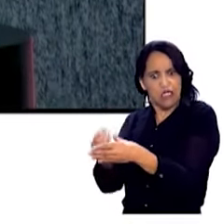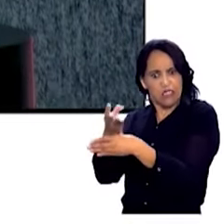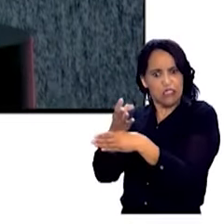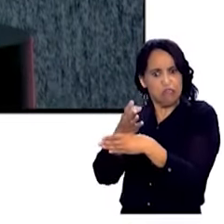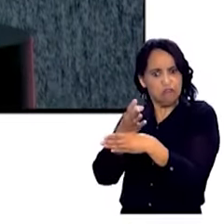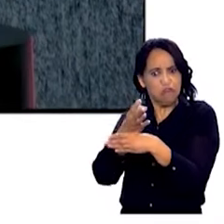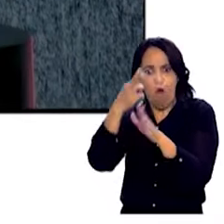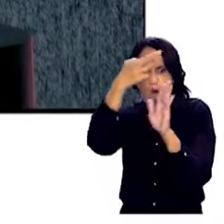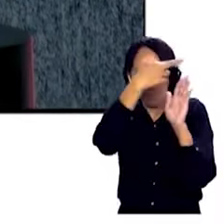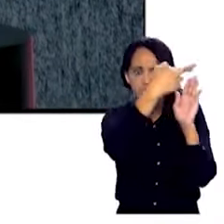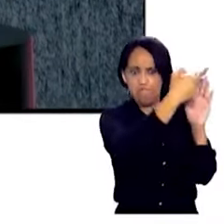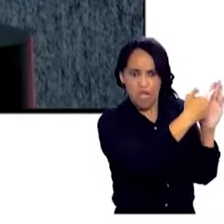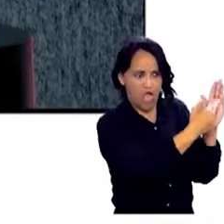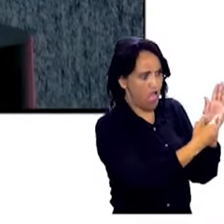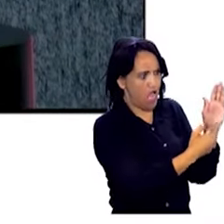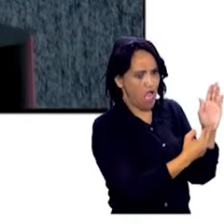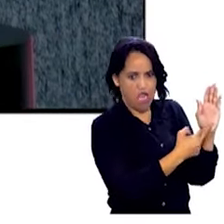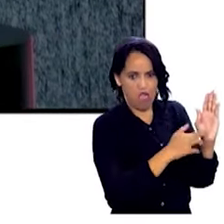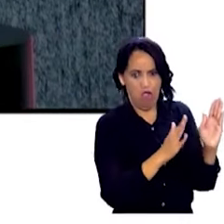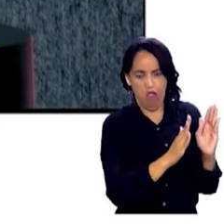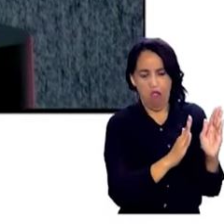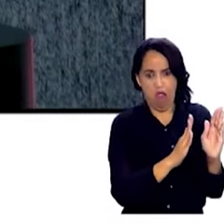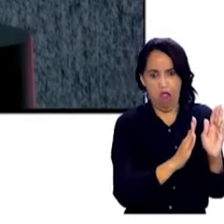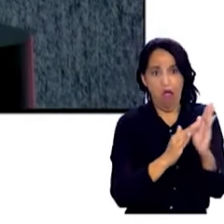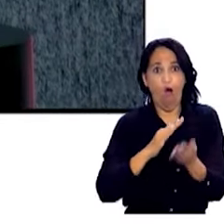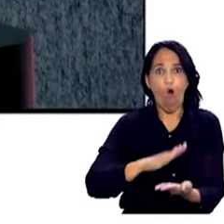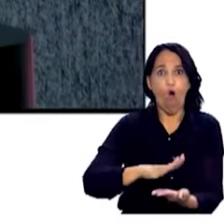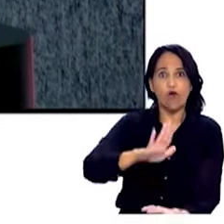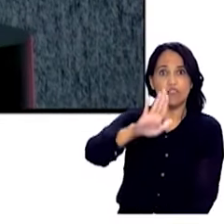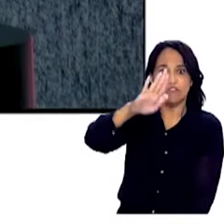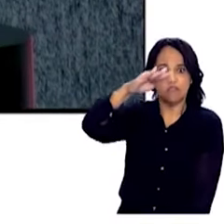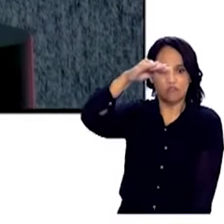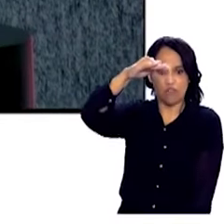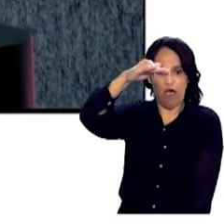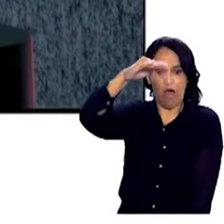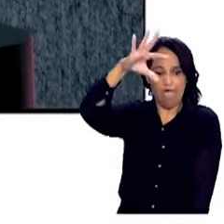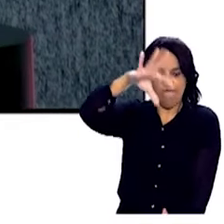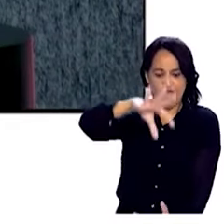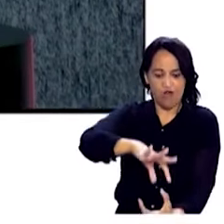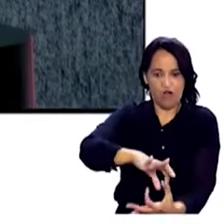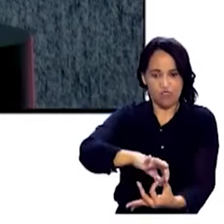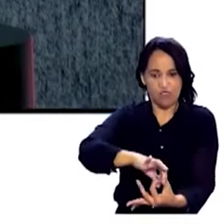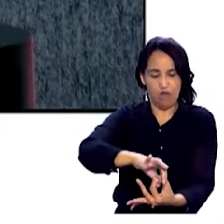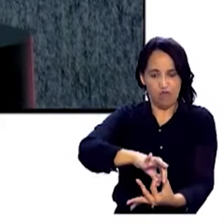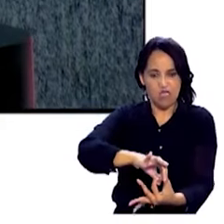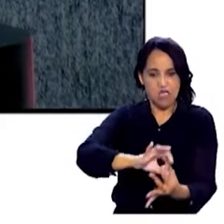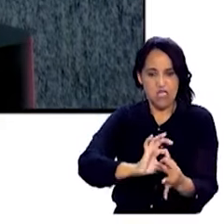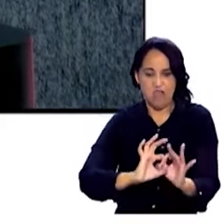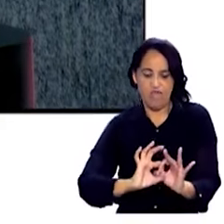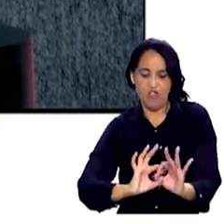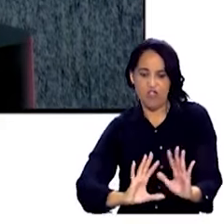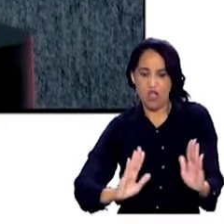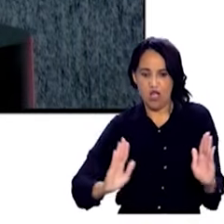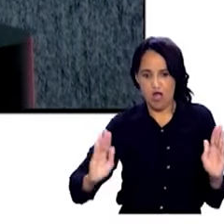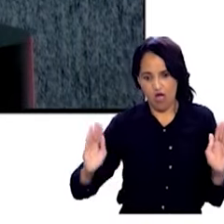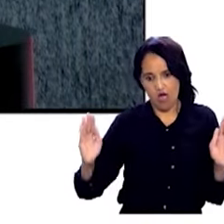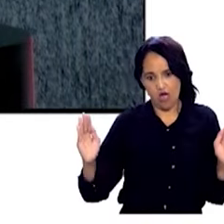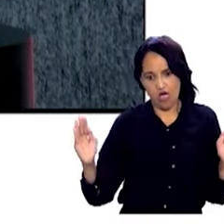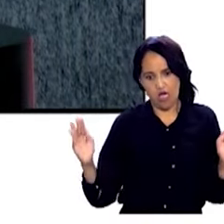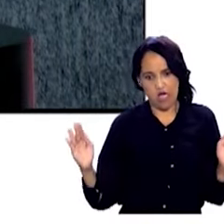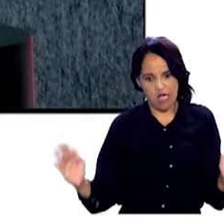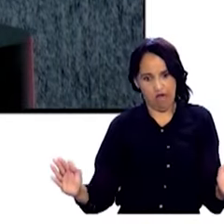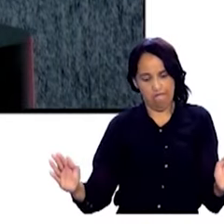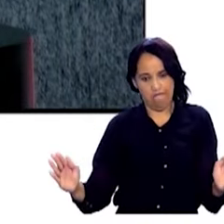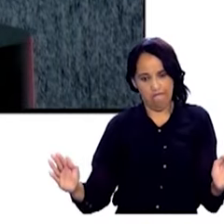horizontal preciso de uma aut vinculação e vertical eu preciso que os demais tribunais os demais atores do